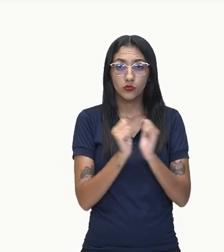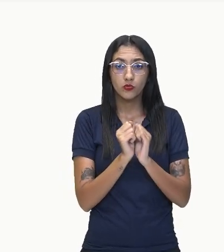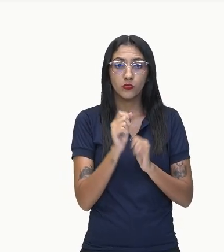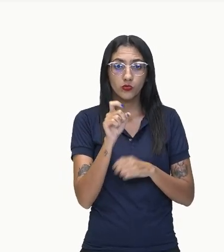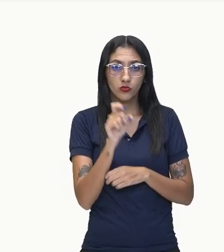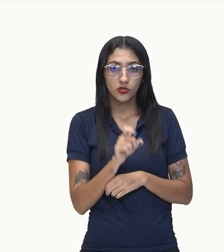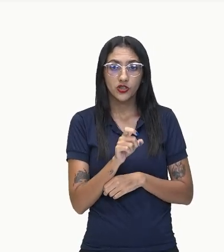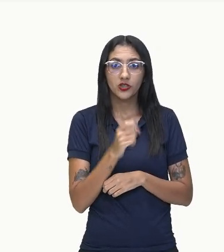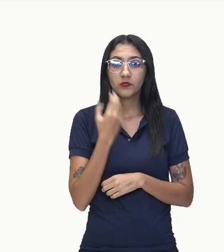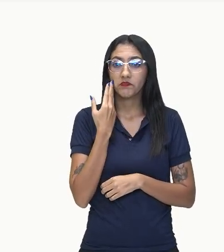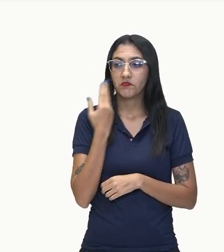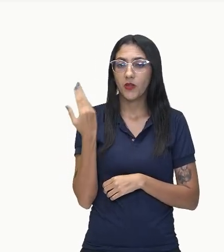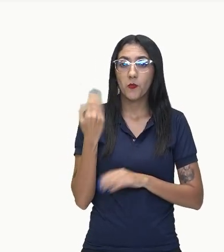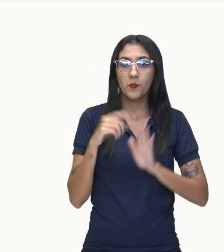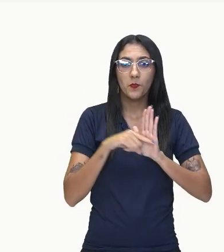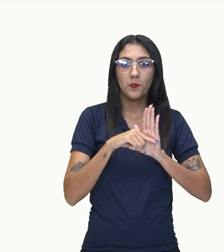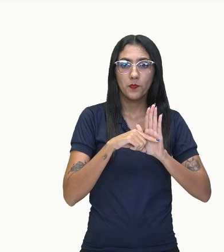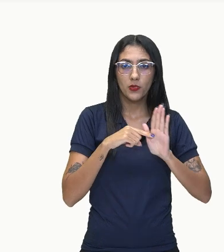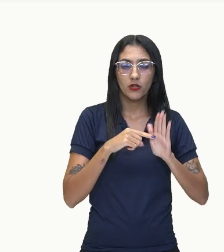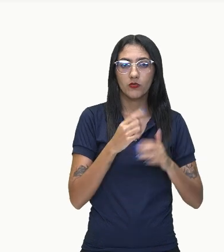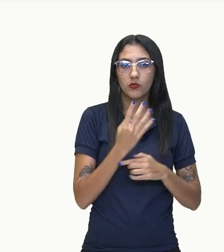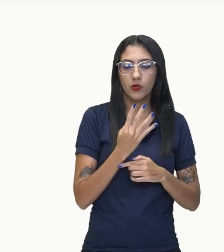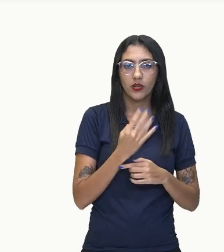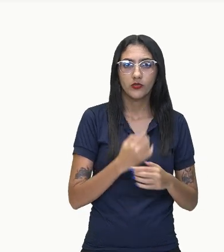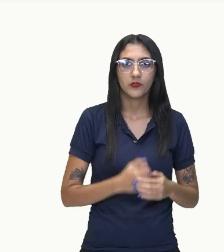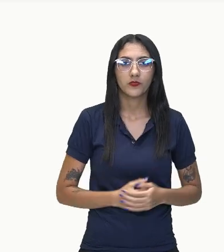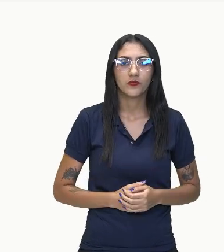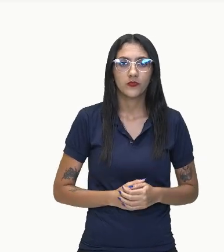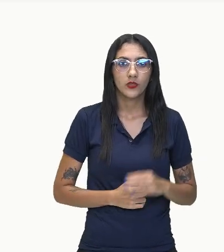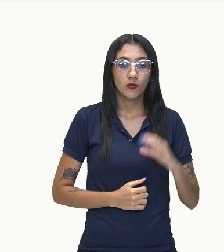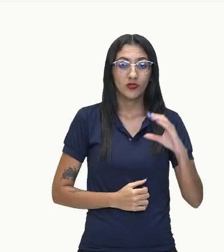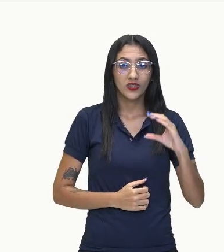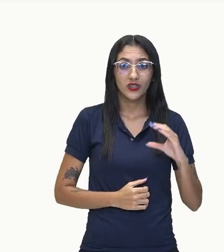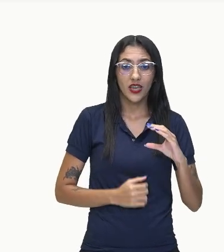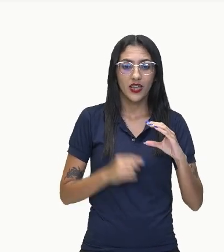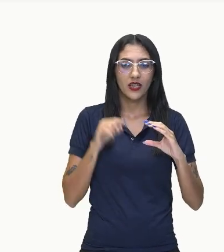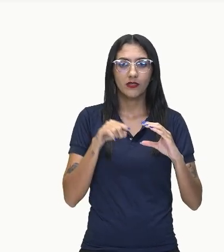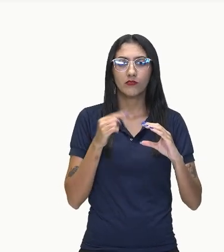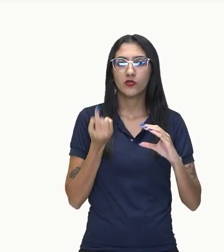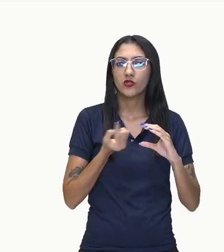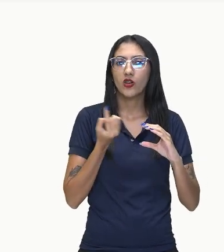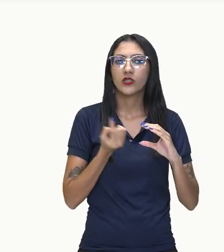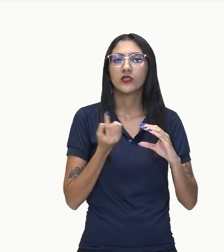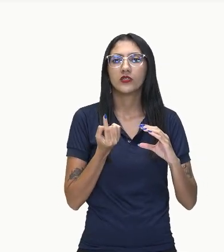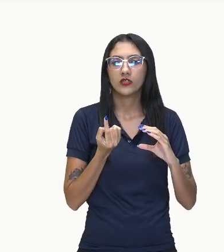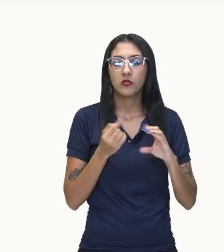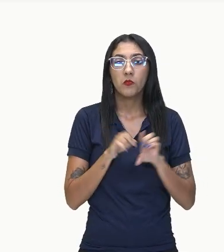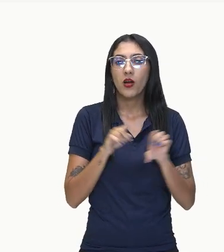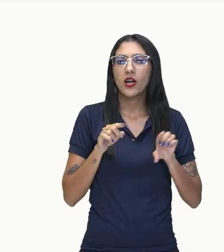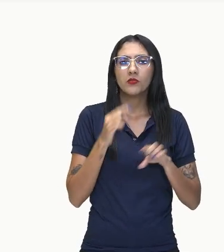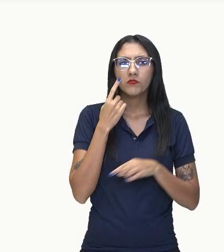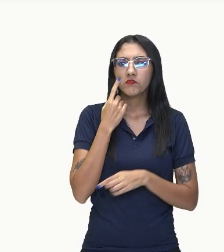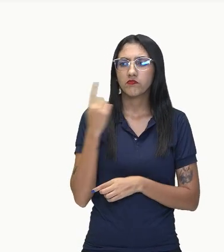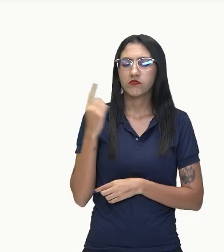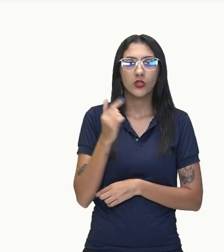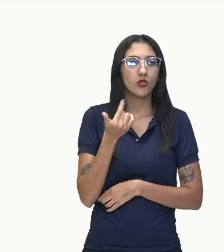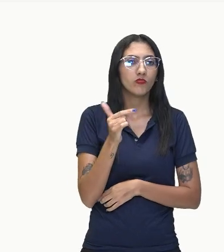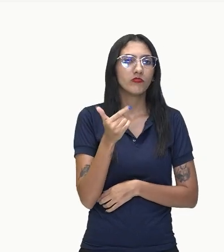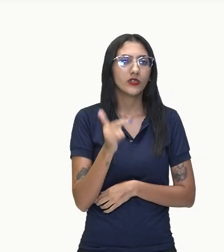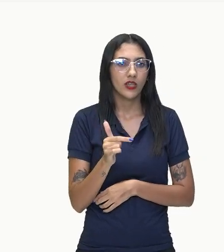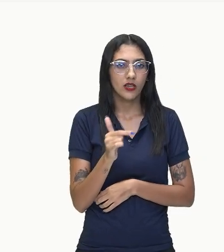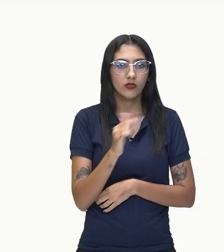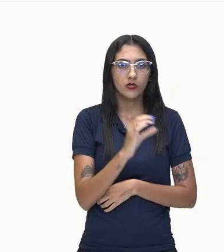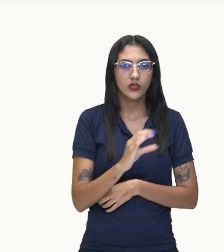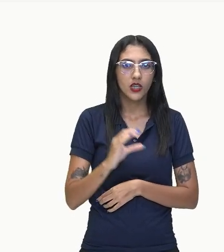o menos 4. E o c é o termo independente. Aqui a gente não tem o termo independente, significa que o valor